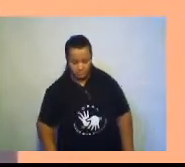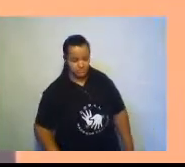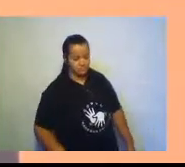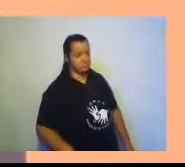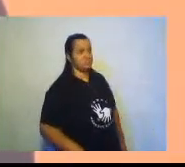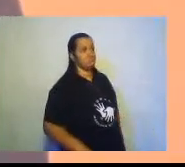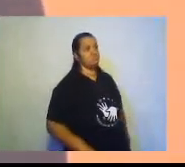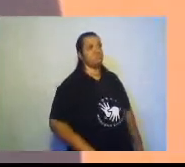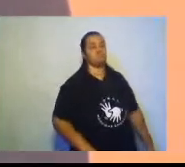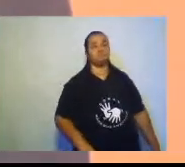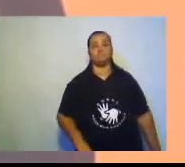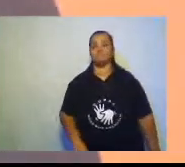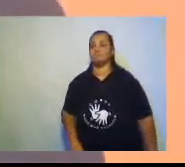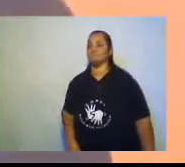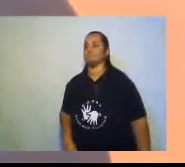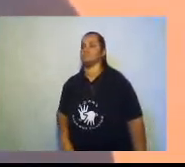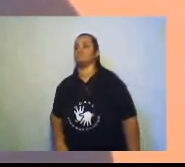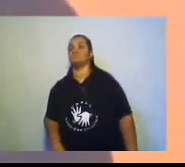fiel.